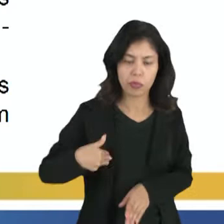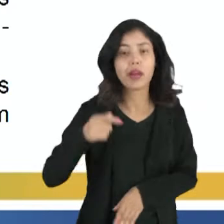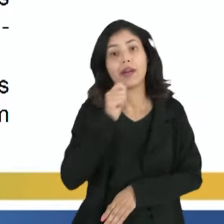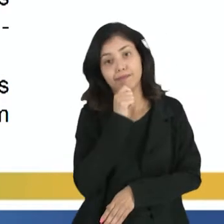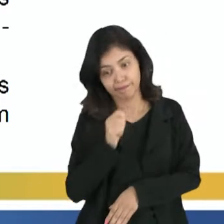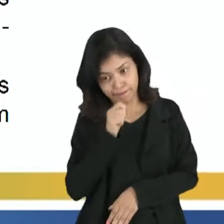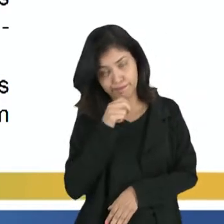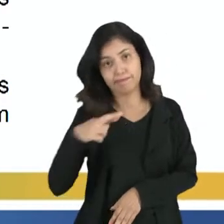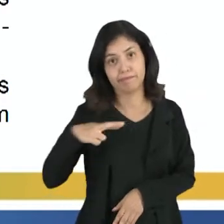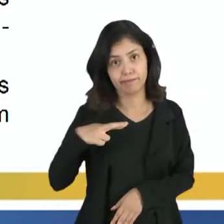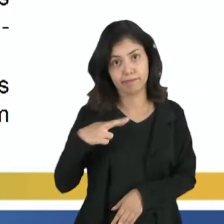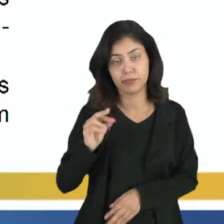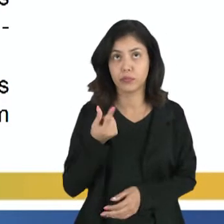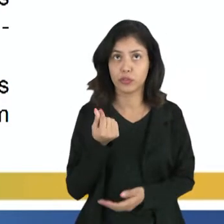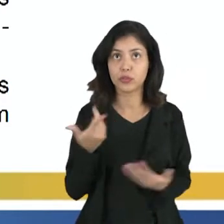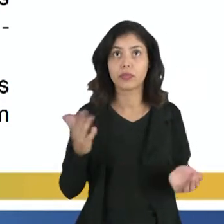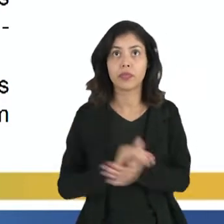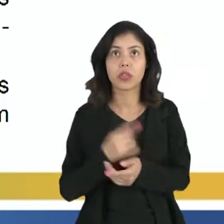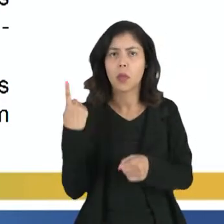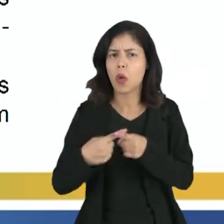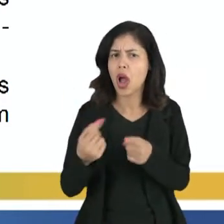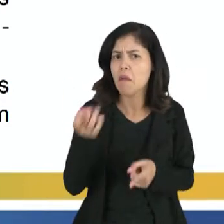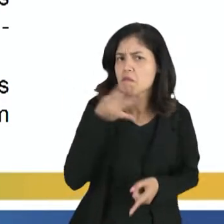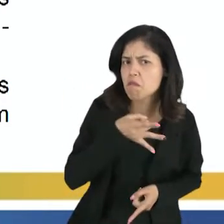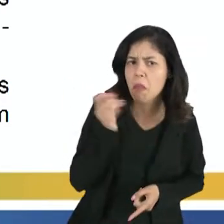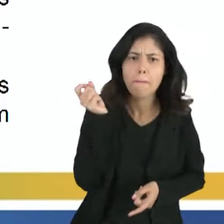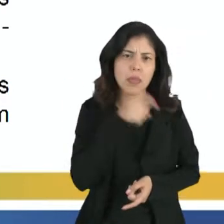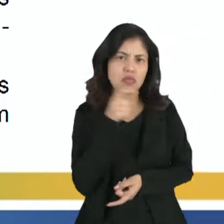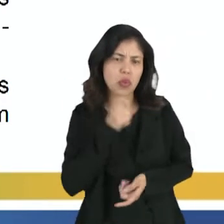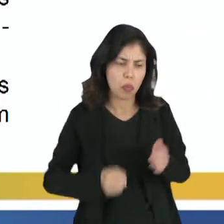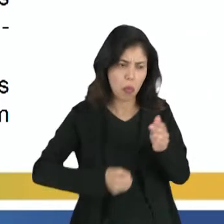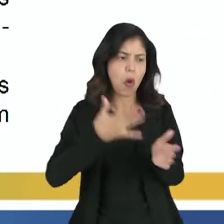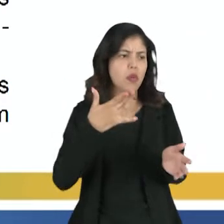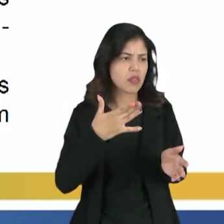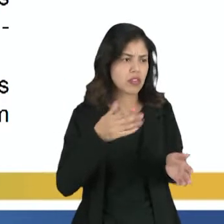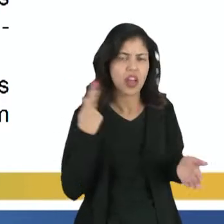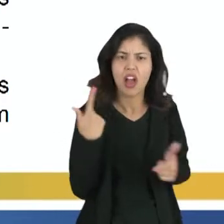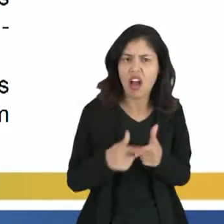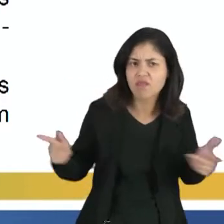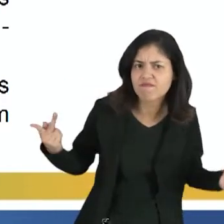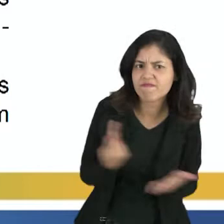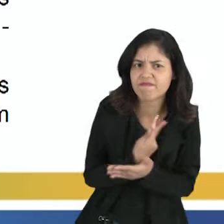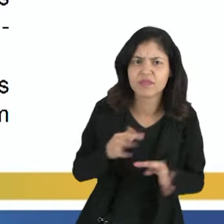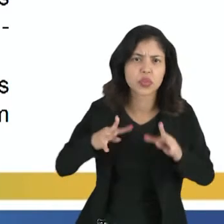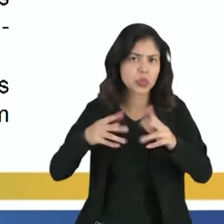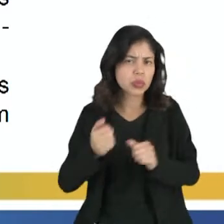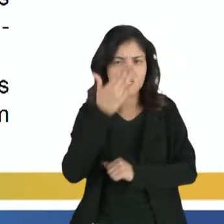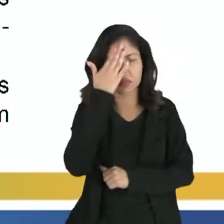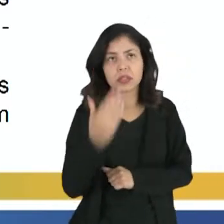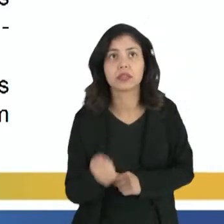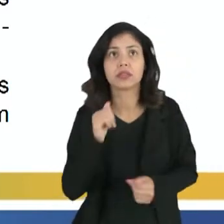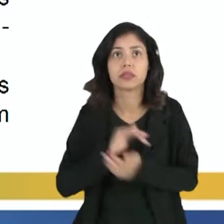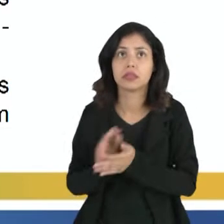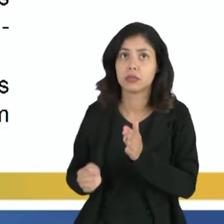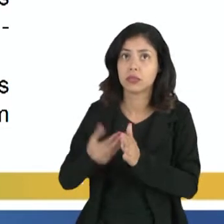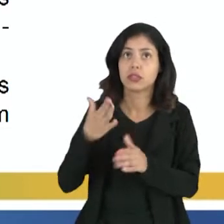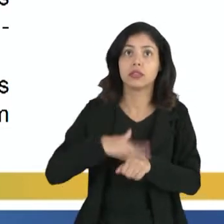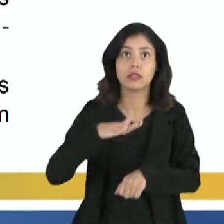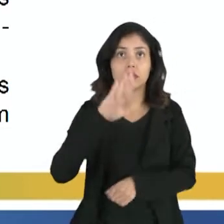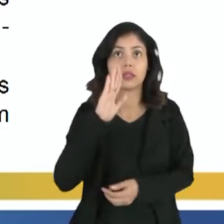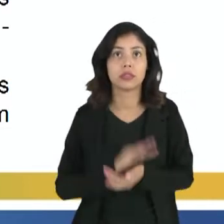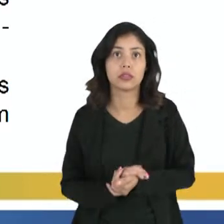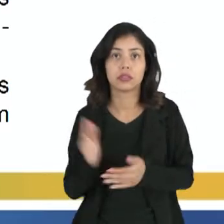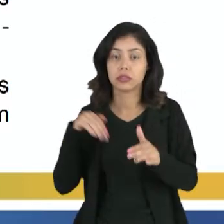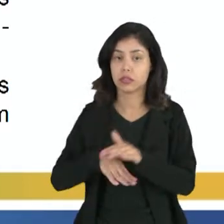particulares? Por que mentimos tanto, com palavras tão judiciosas? Tudo isso saberemos e muito mais do